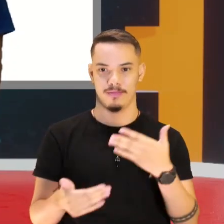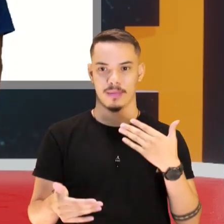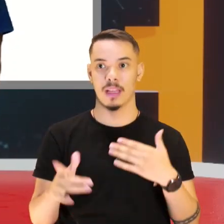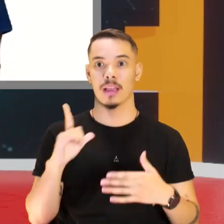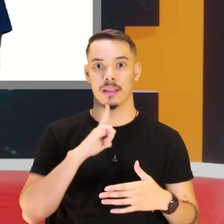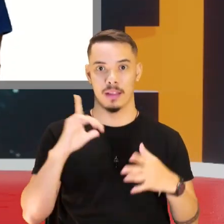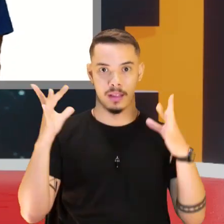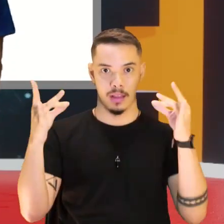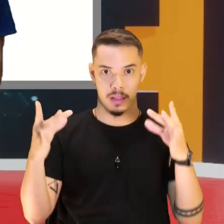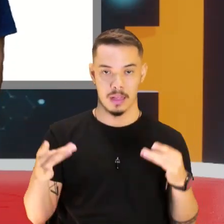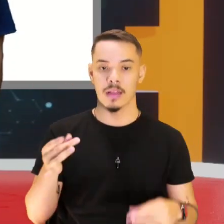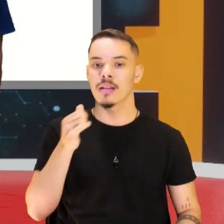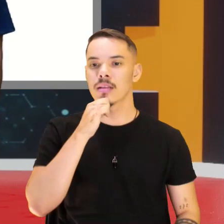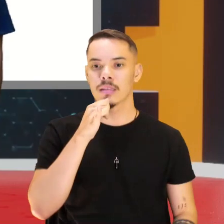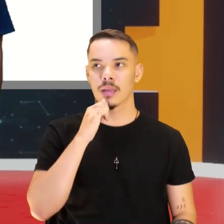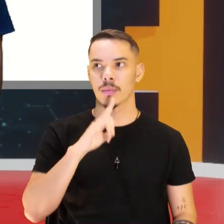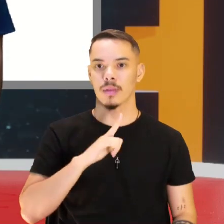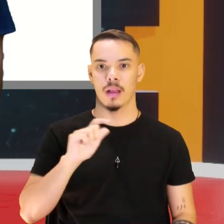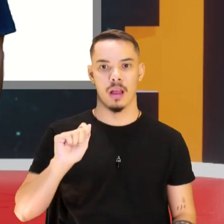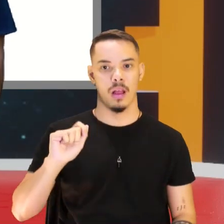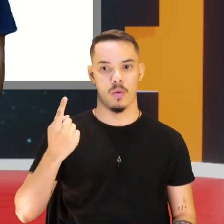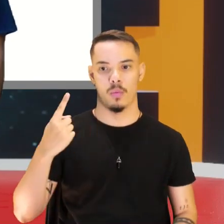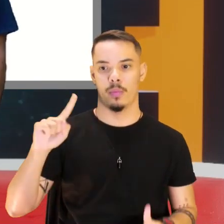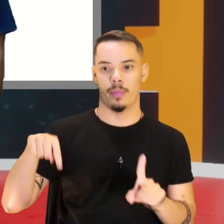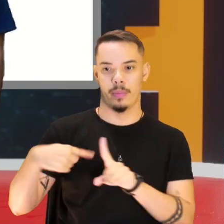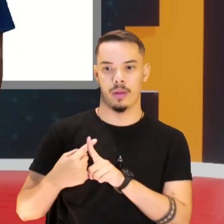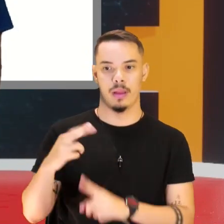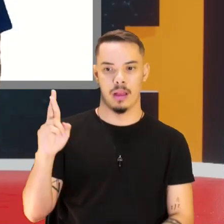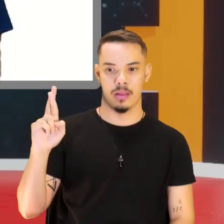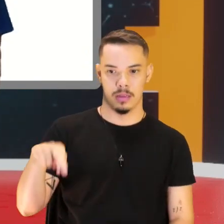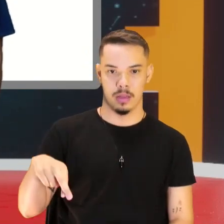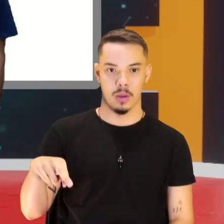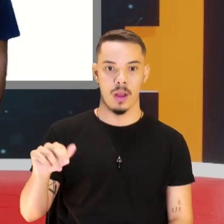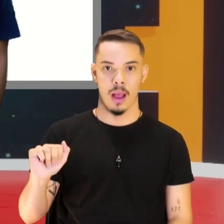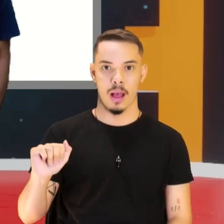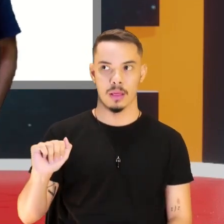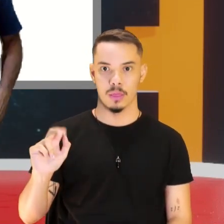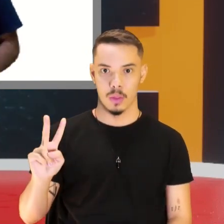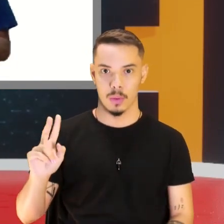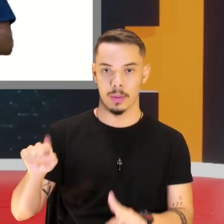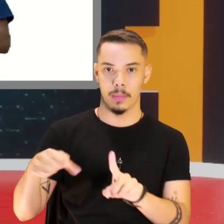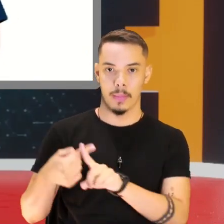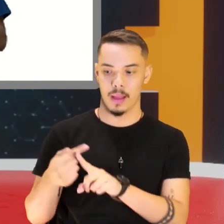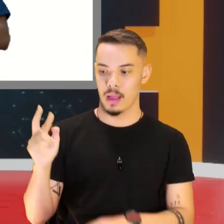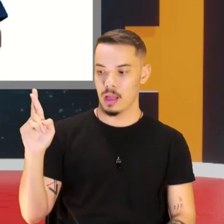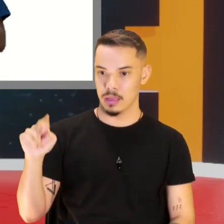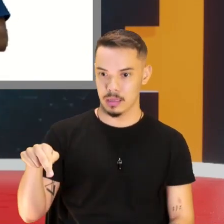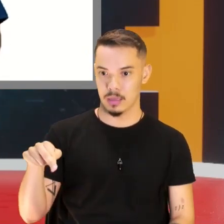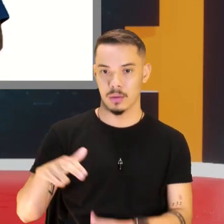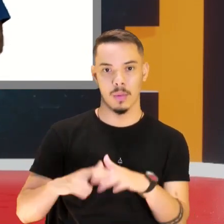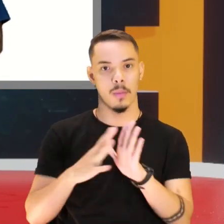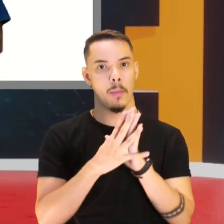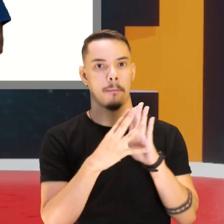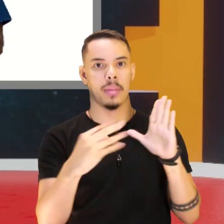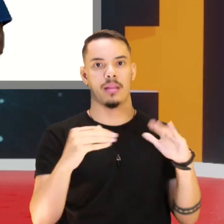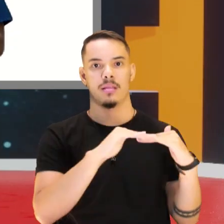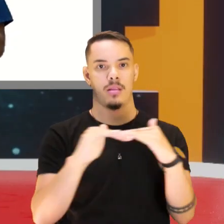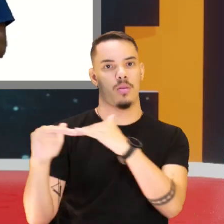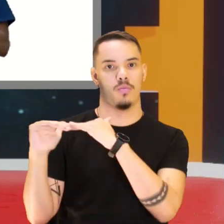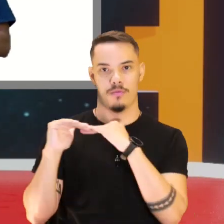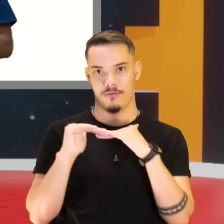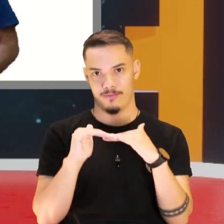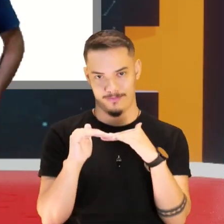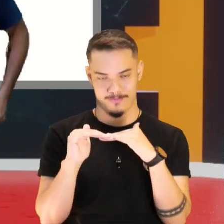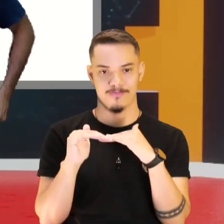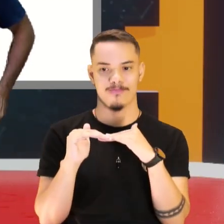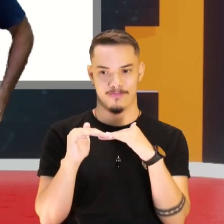ali, porque tem aquele A1 mais a razão, aí tem o A2 mais a razão, o A3 mais a razão. Então mantém um padrão ali, não é?